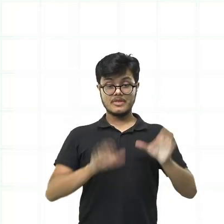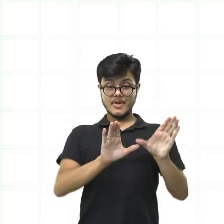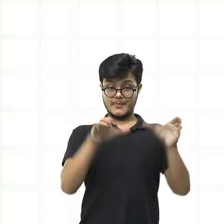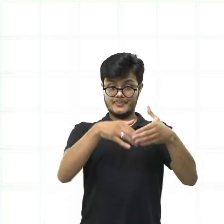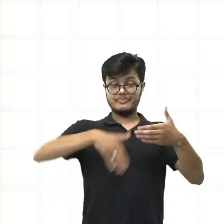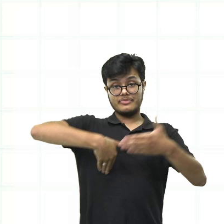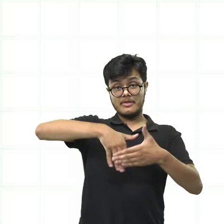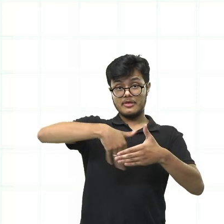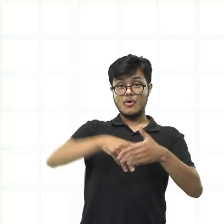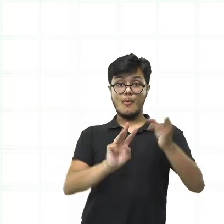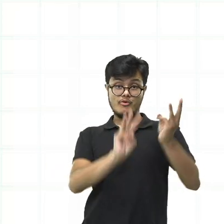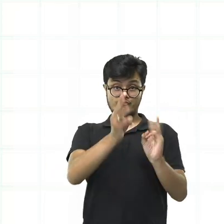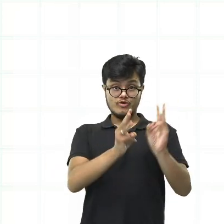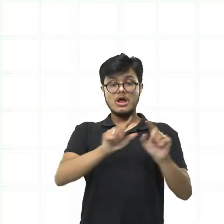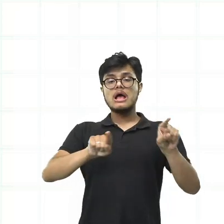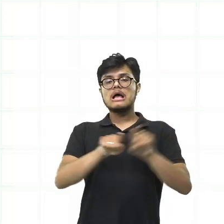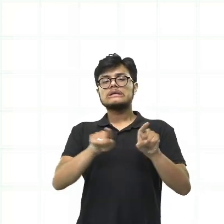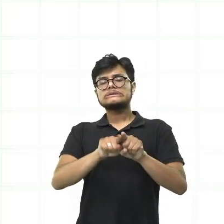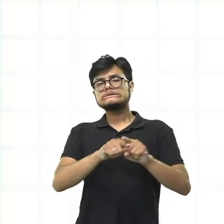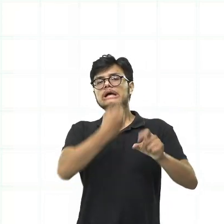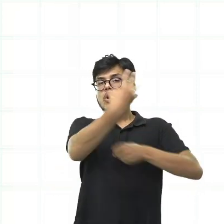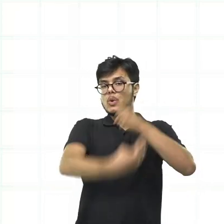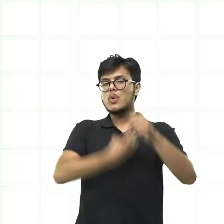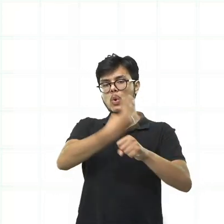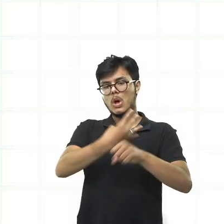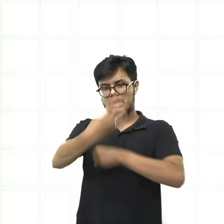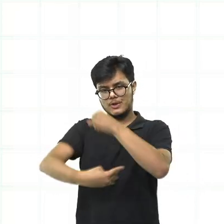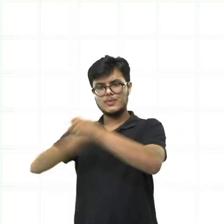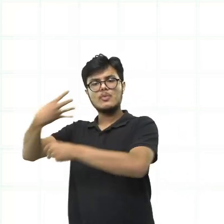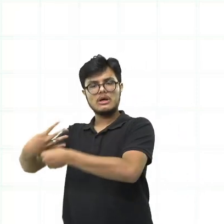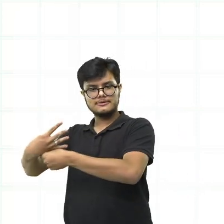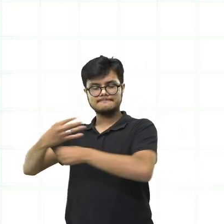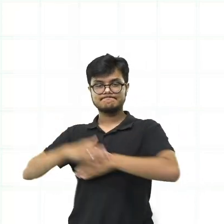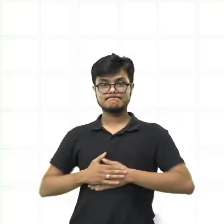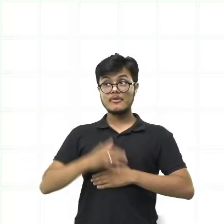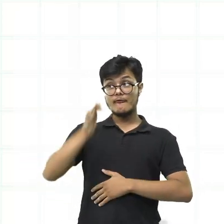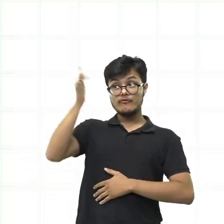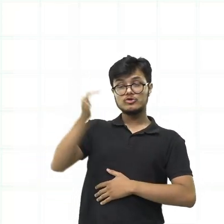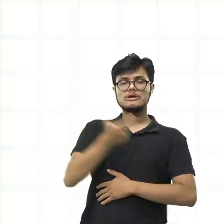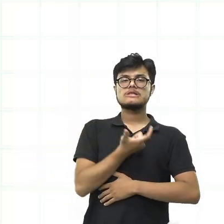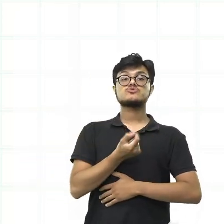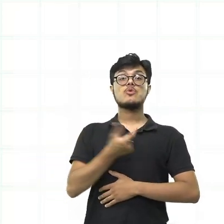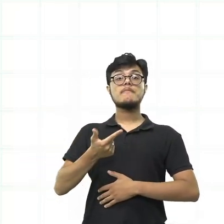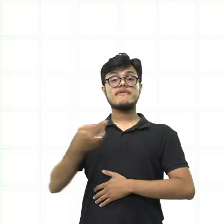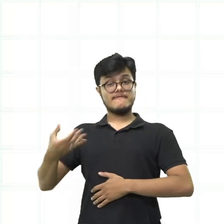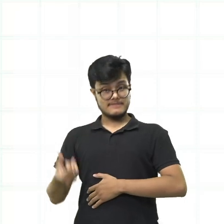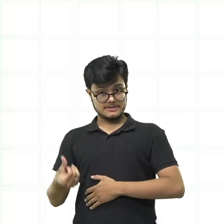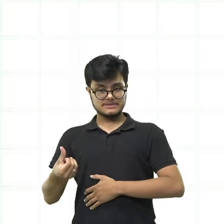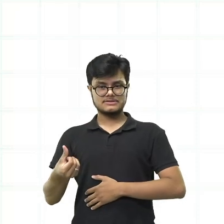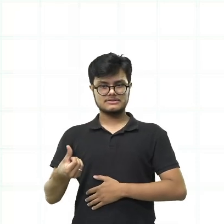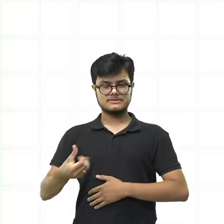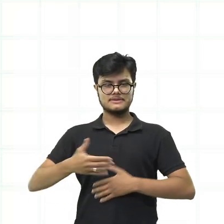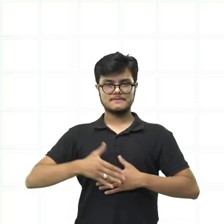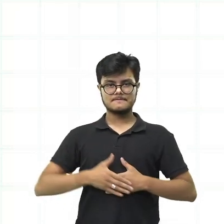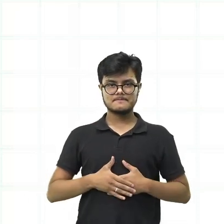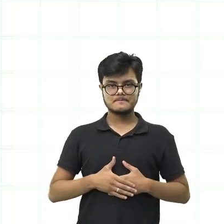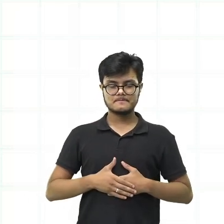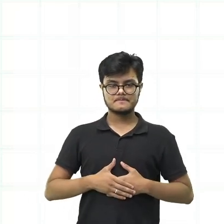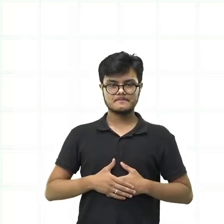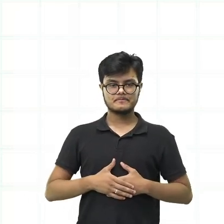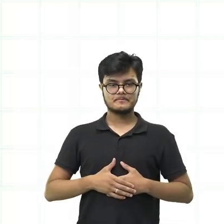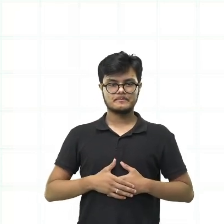de Futebol acontece a cada 4 anos. A próxima será em